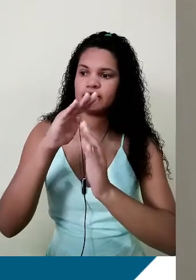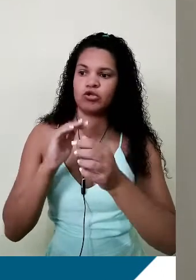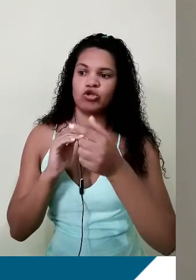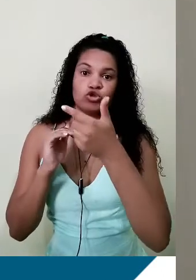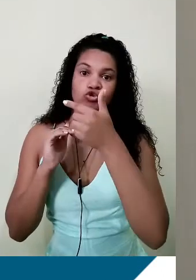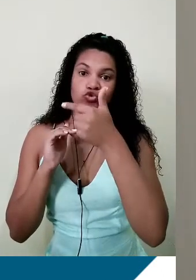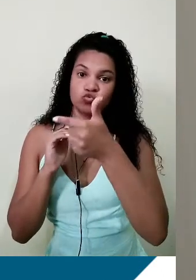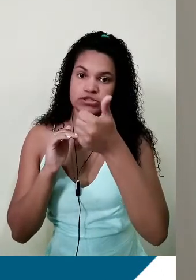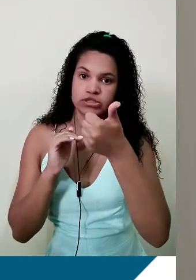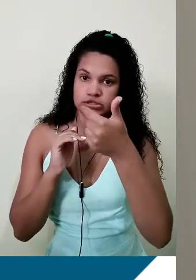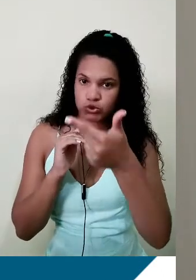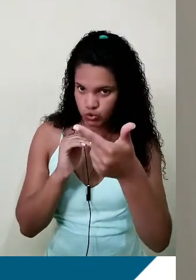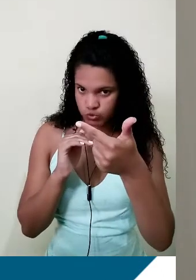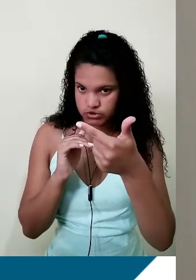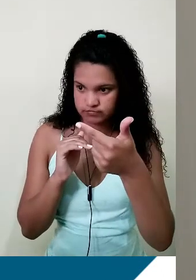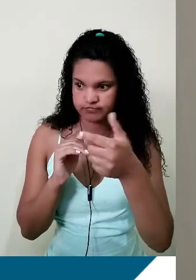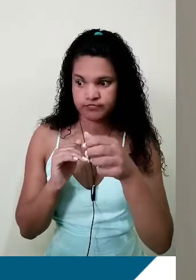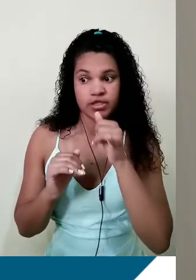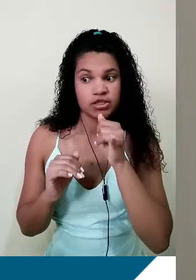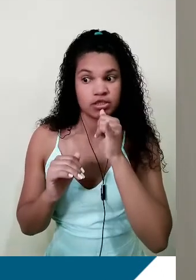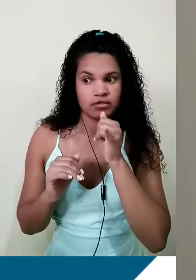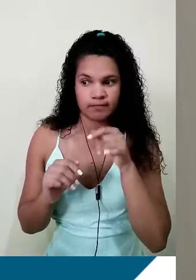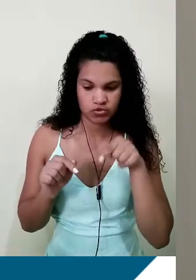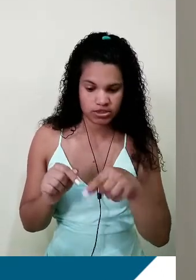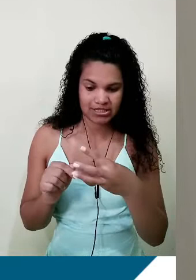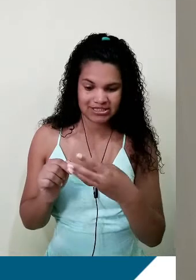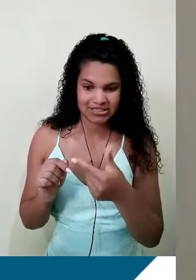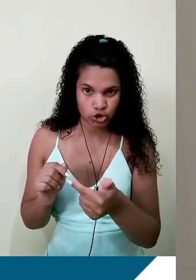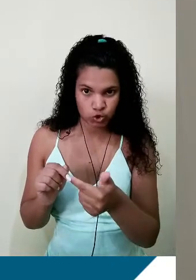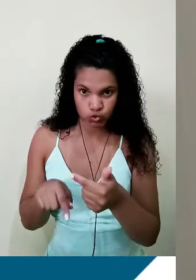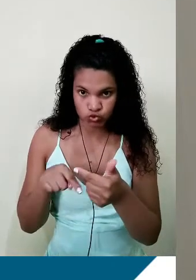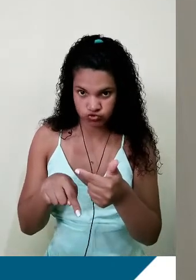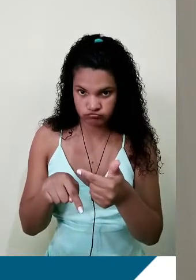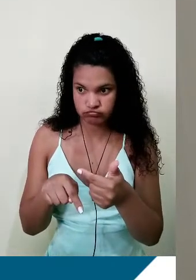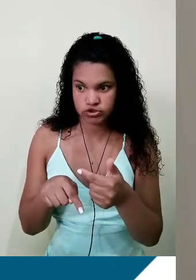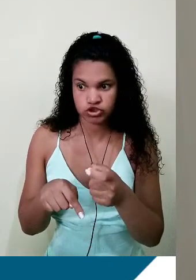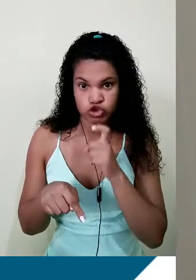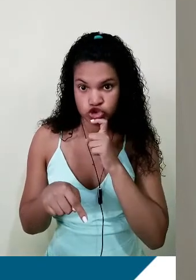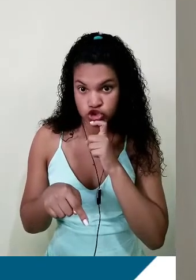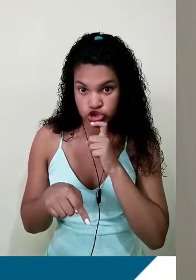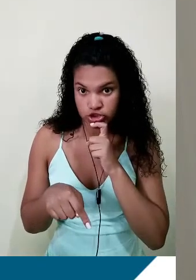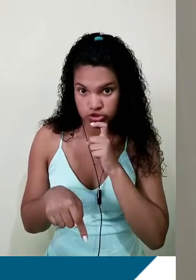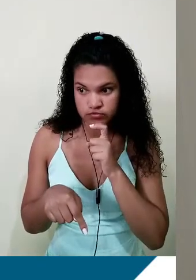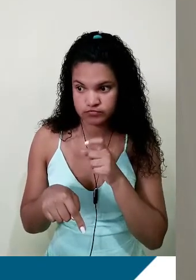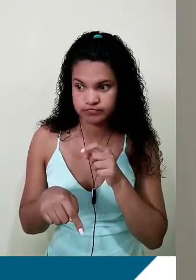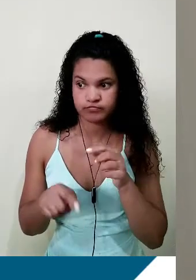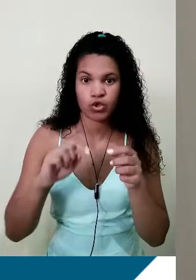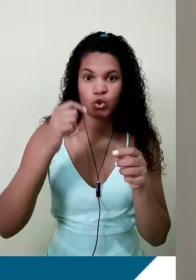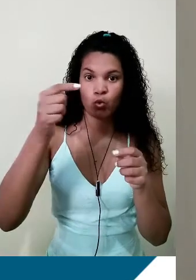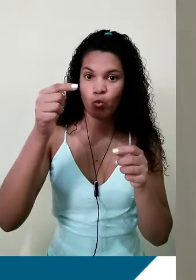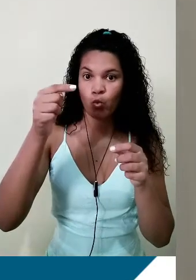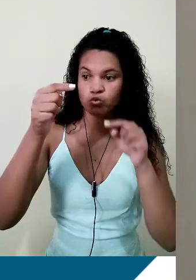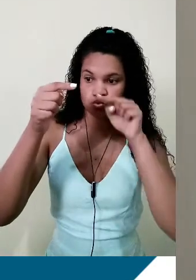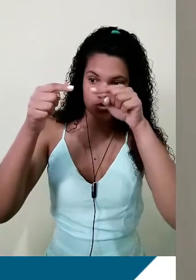Ou seja, o gelo derrete a 32 graus Fahrenheit e a água ferve a